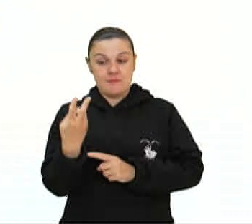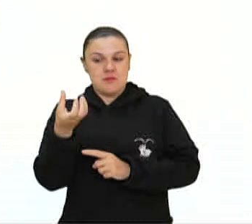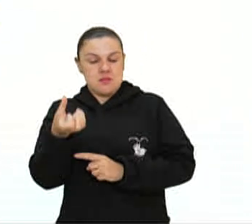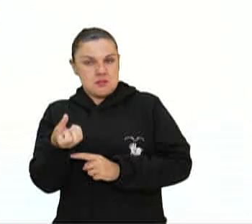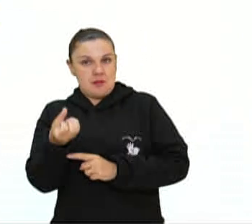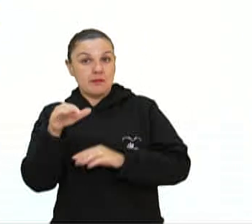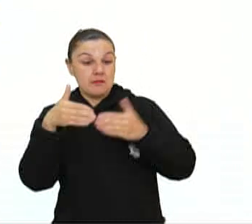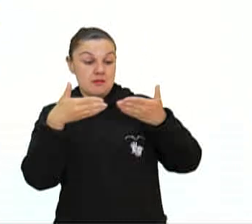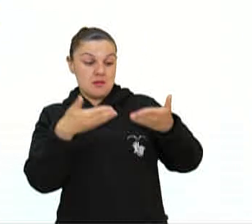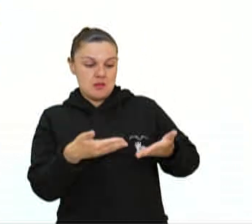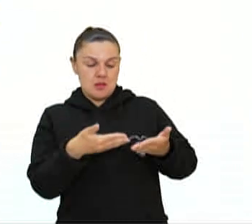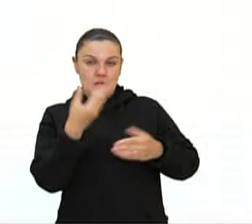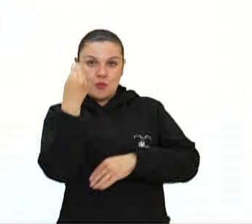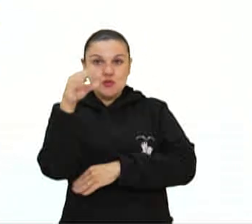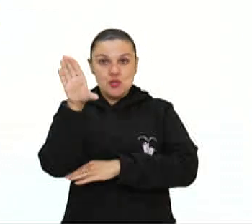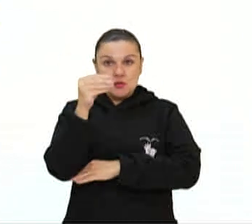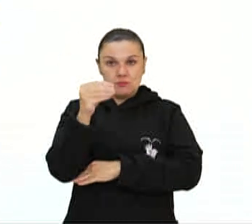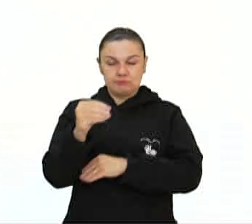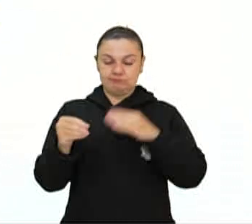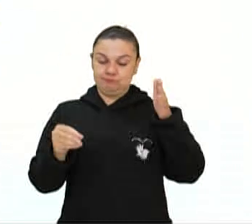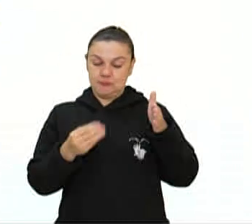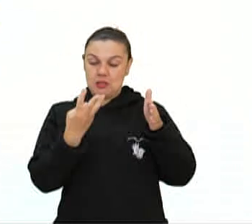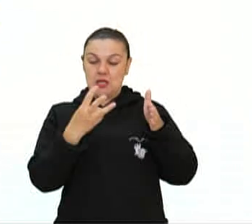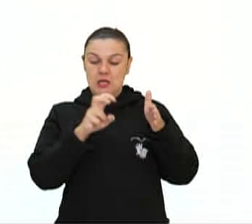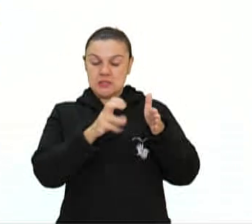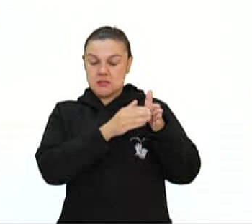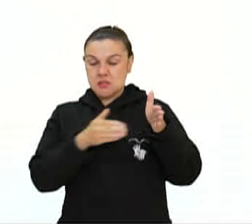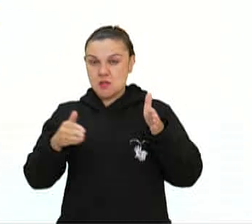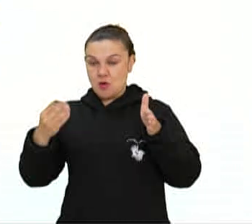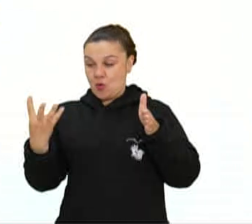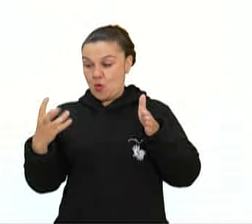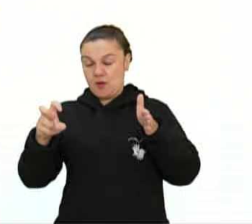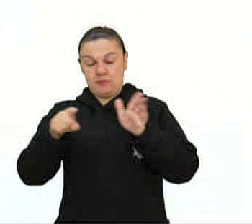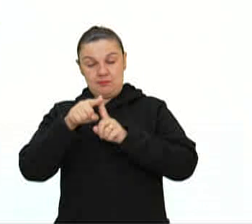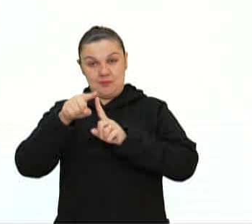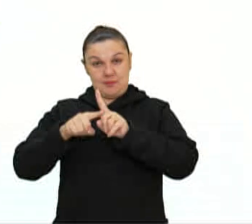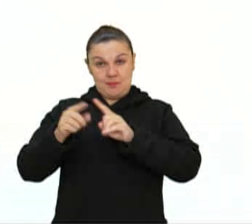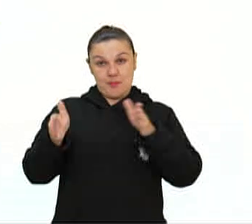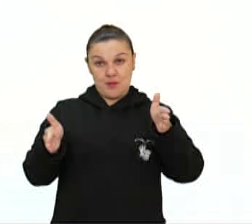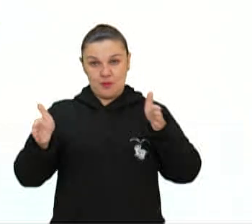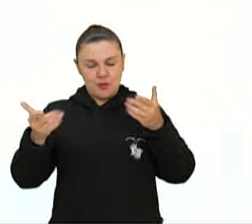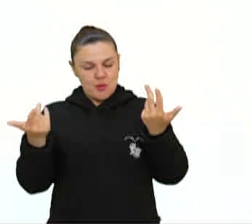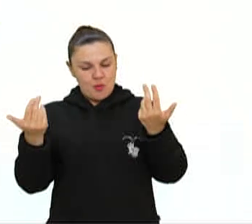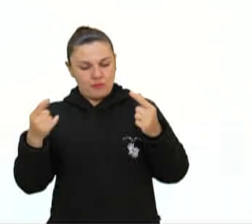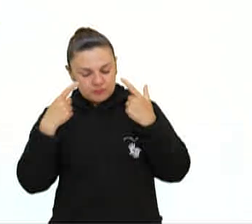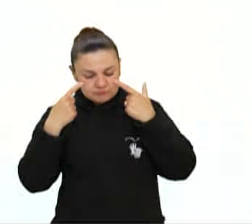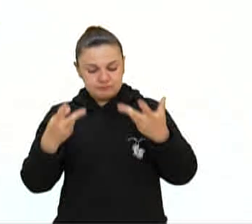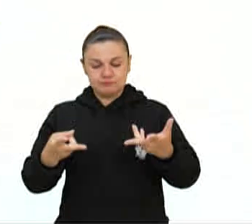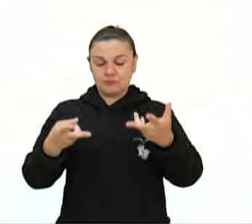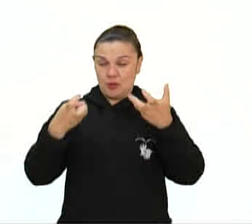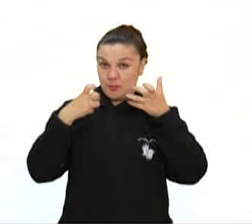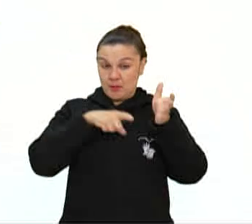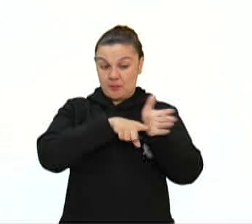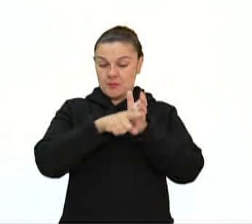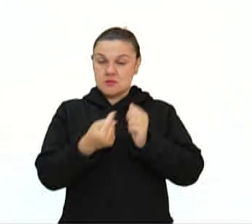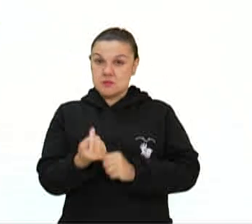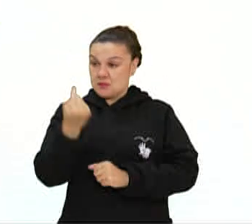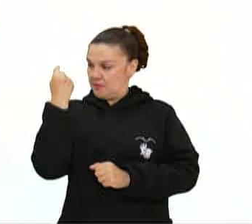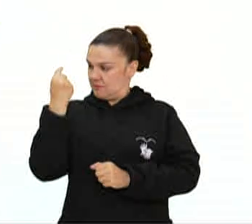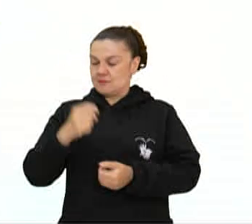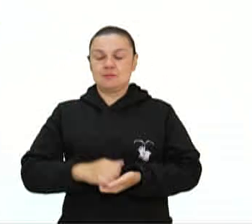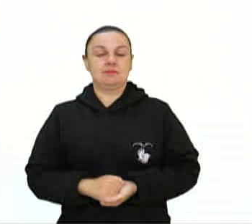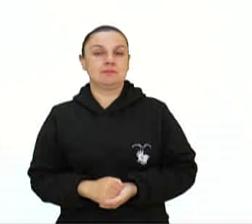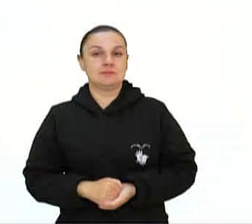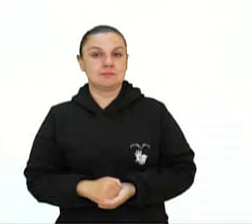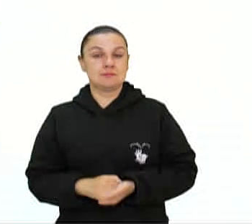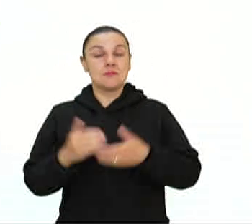a dos dinossauros ficava entre o intervalo de 35 e 40 graus Celsius, como o que havia sido constatado nos outros testes.